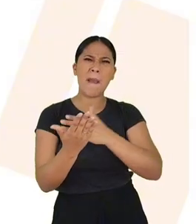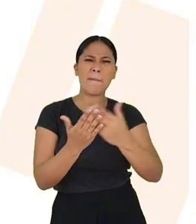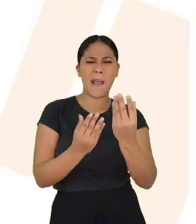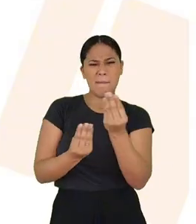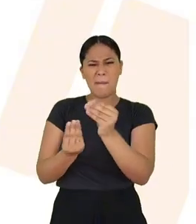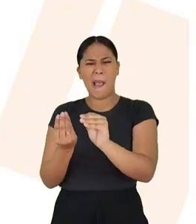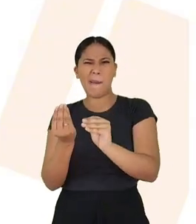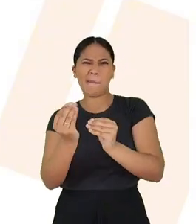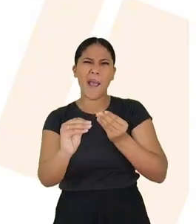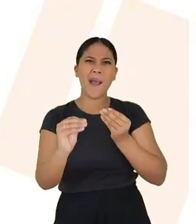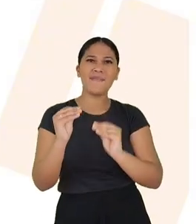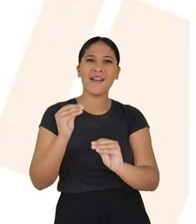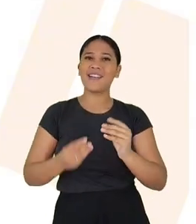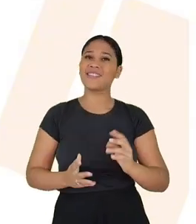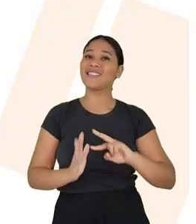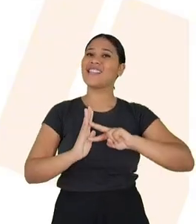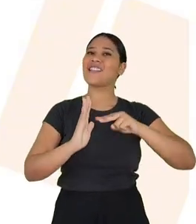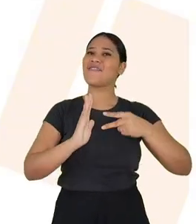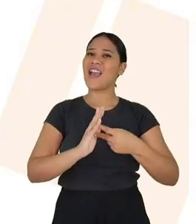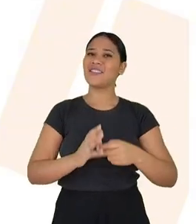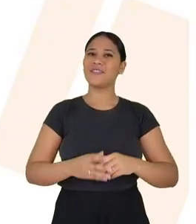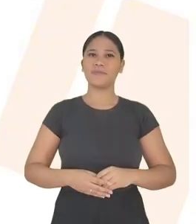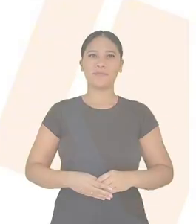tenham estes significados.